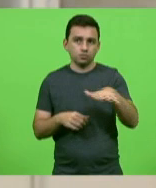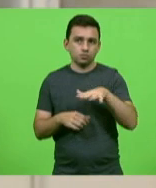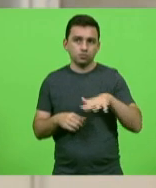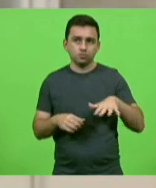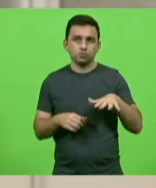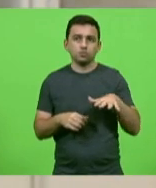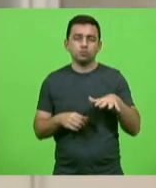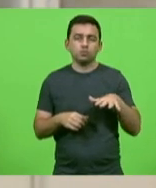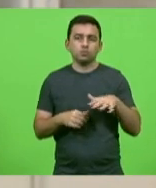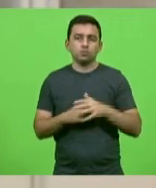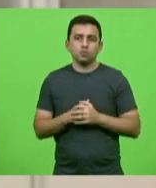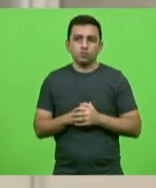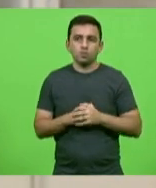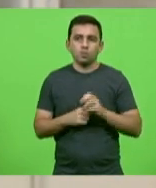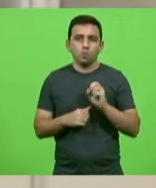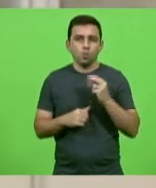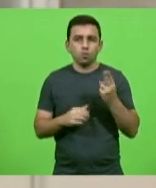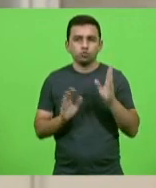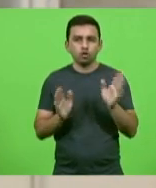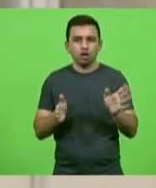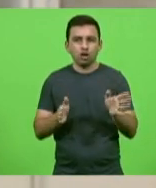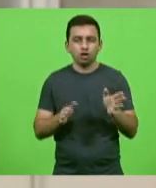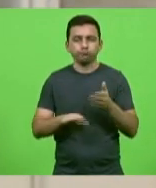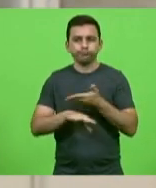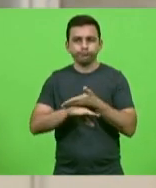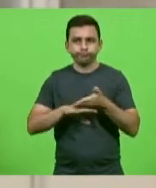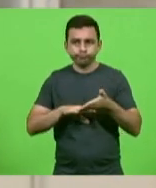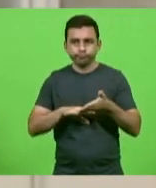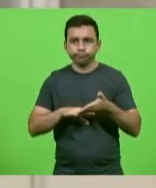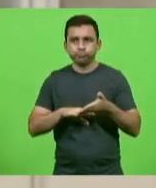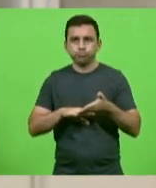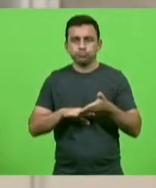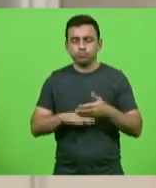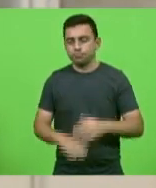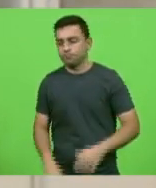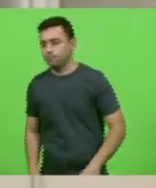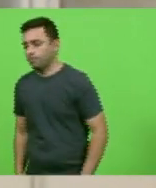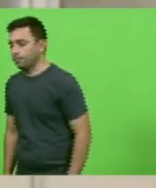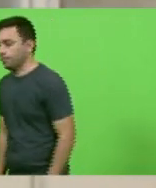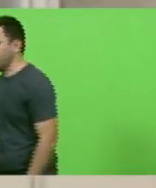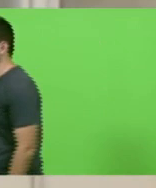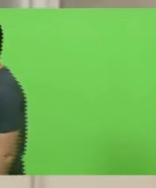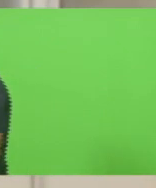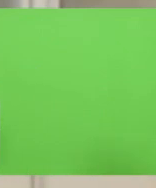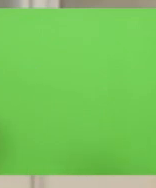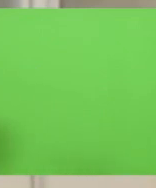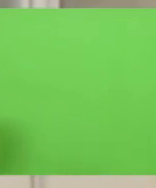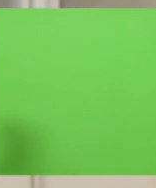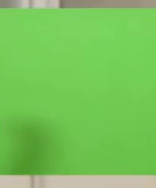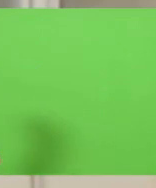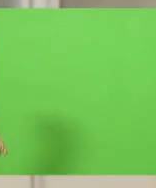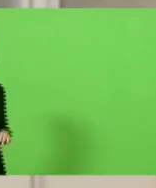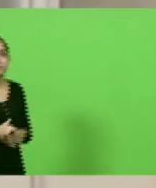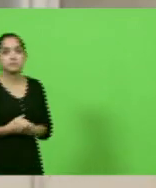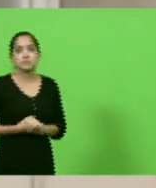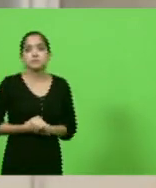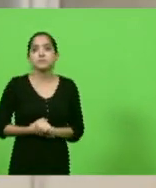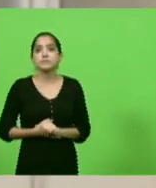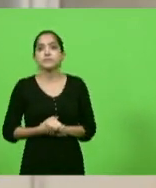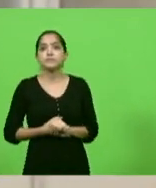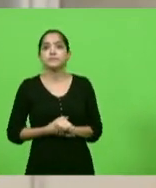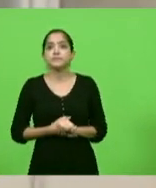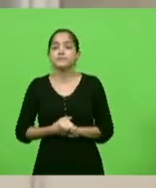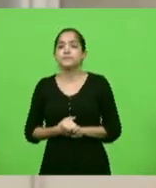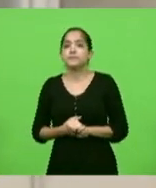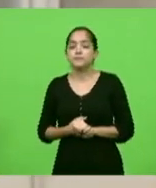macular oficial para instalação e operação de um hospital de campanha no município de